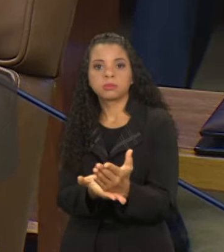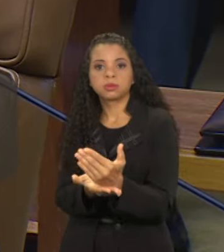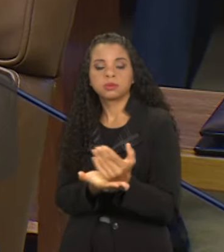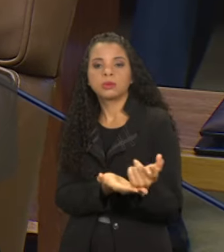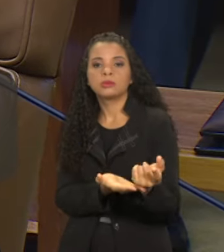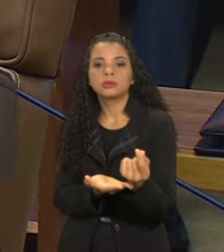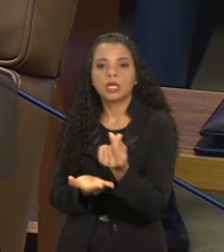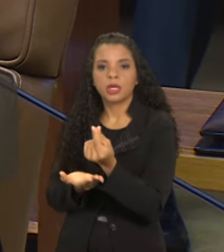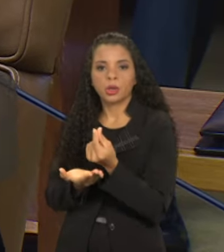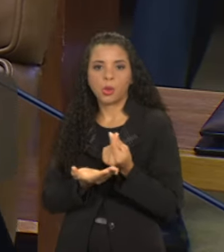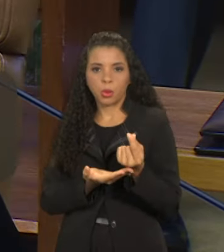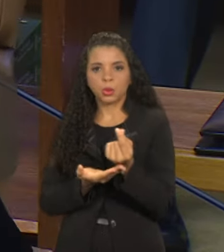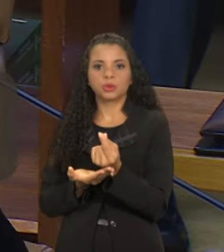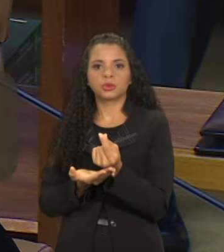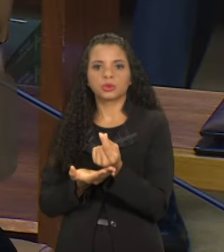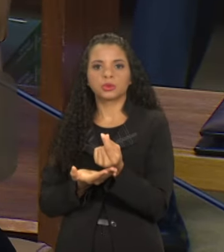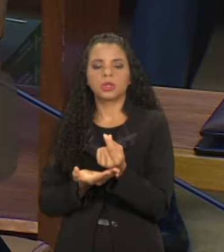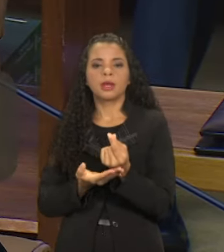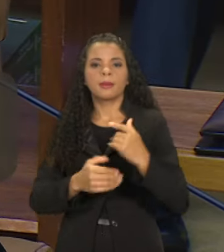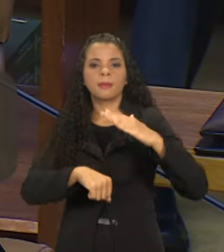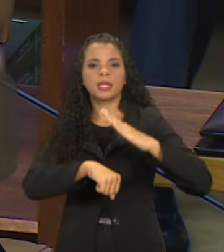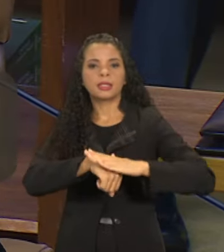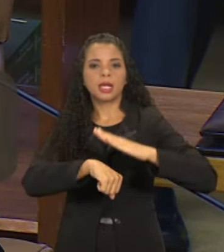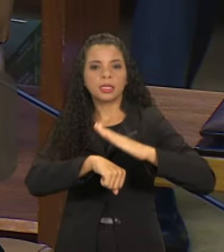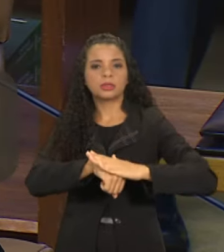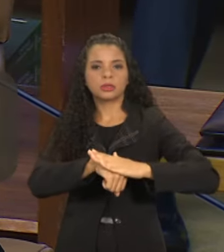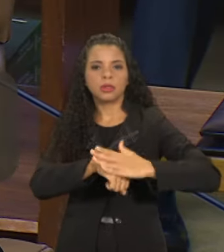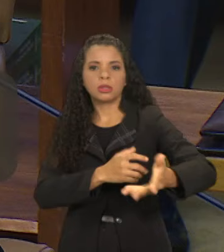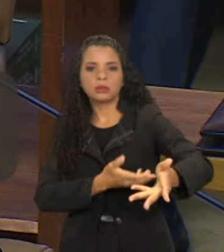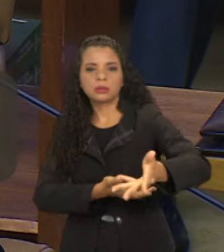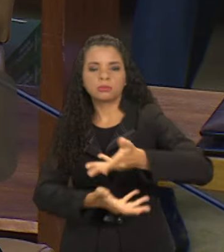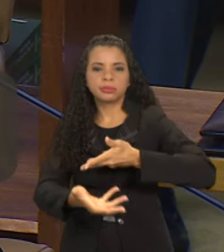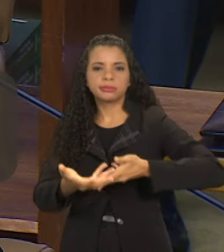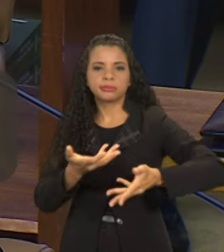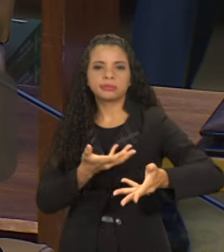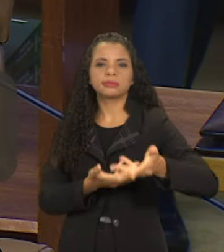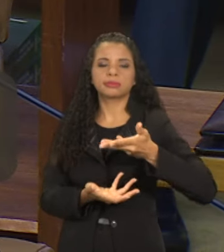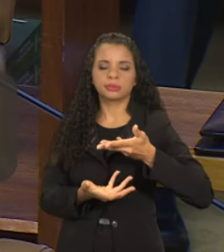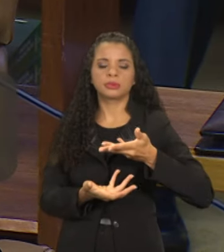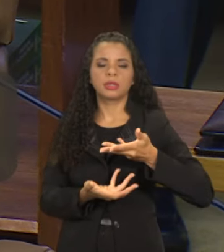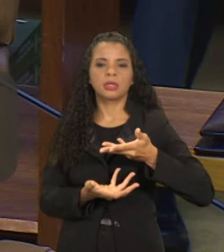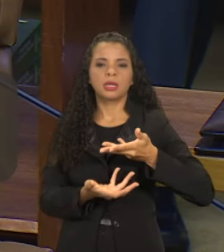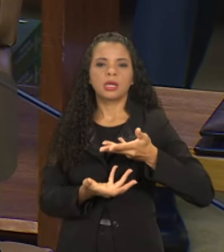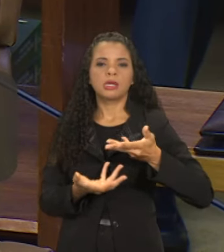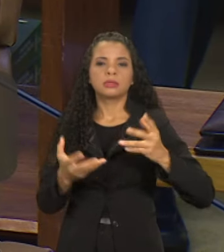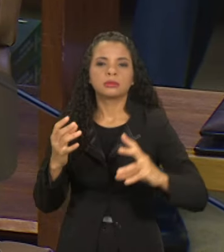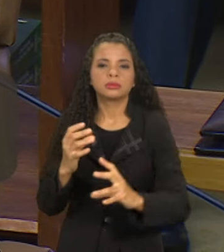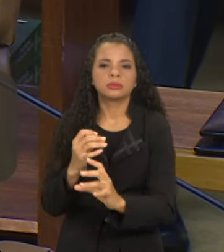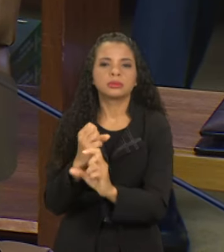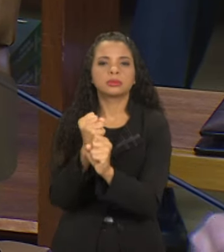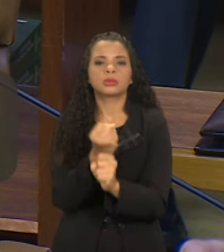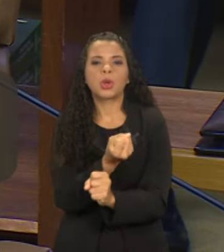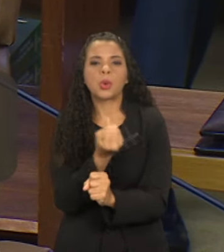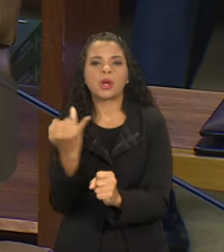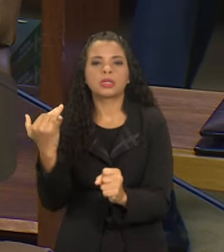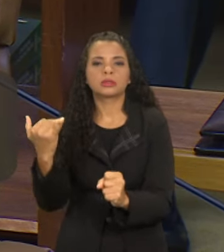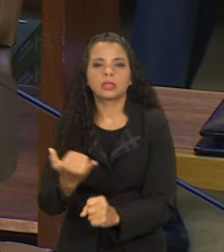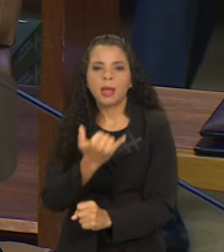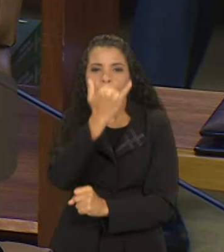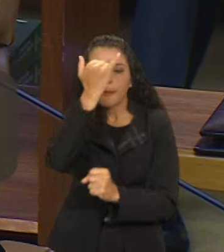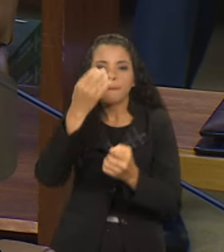meio daqueles que iam valorar o quanto era esse dano e quem seriam os personagens